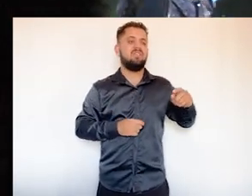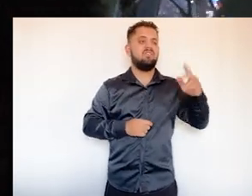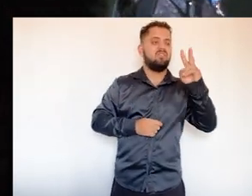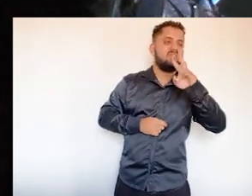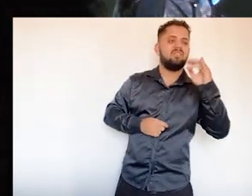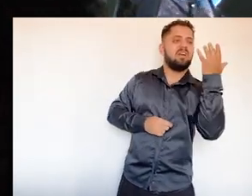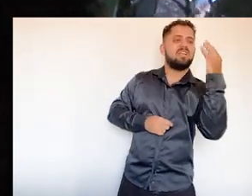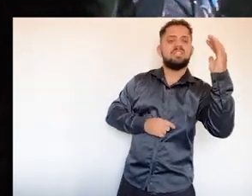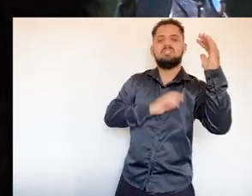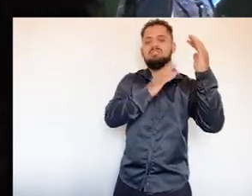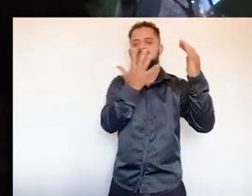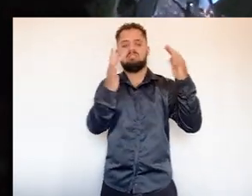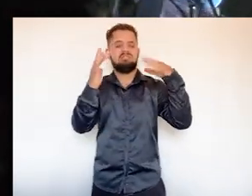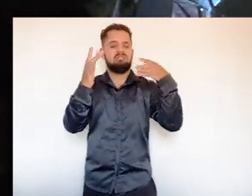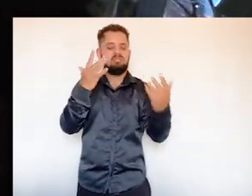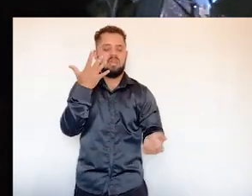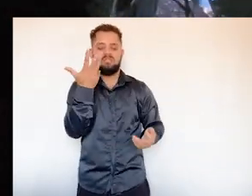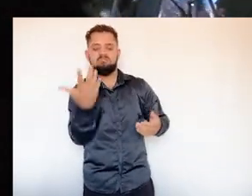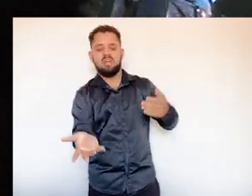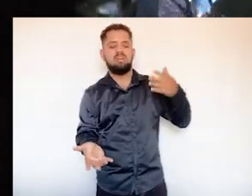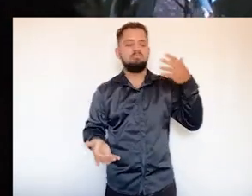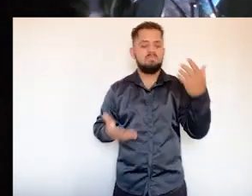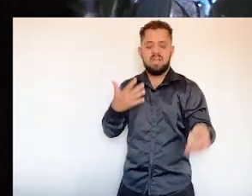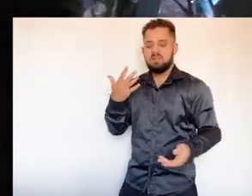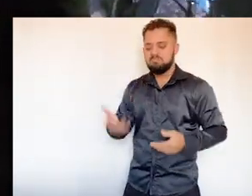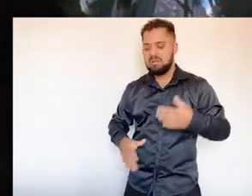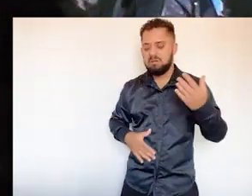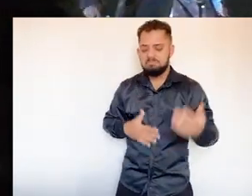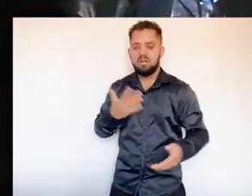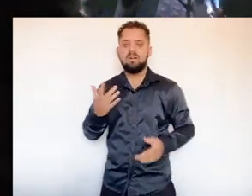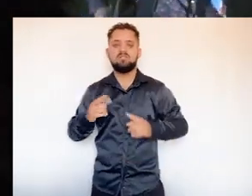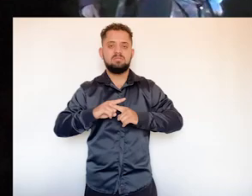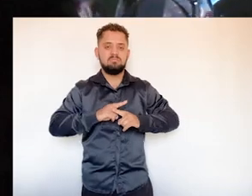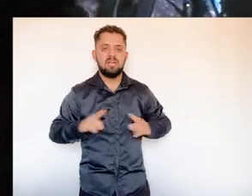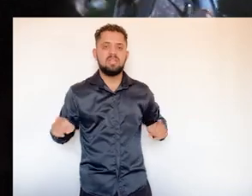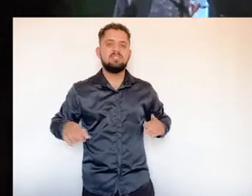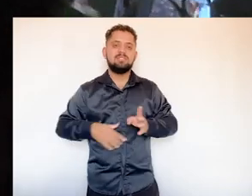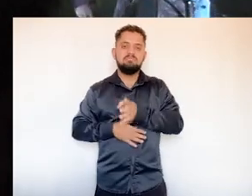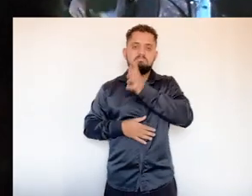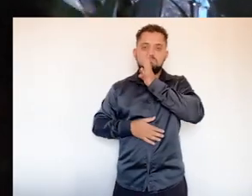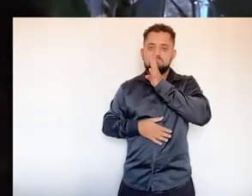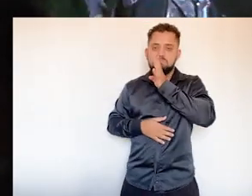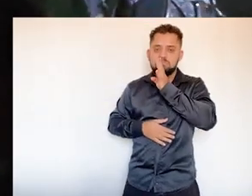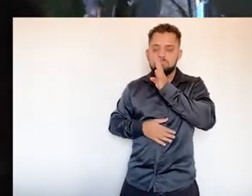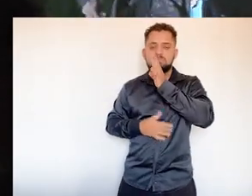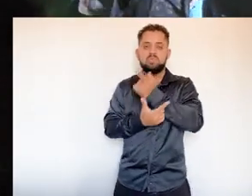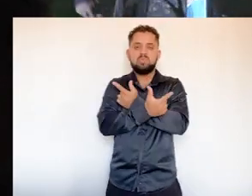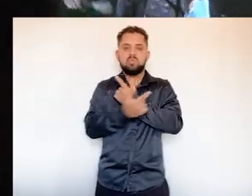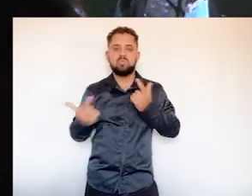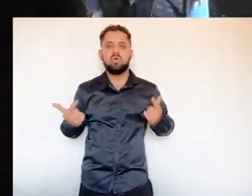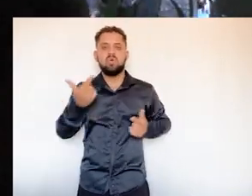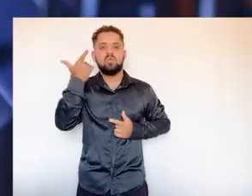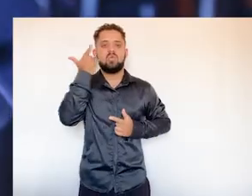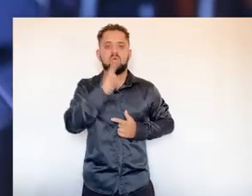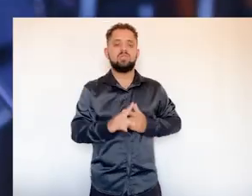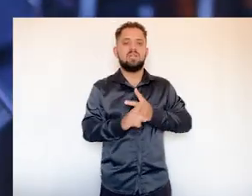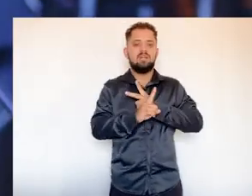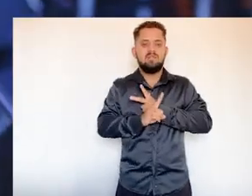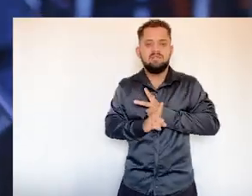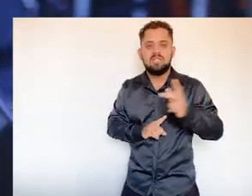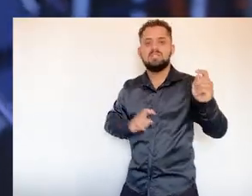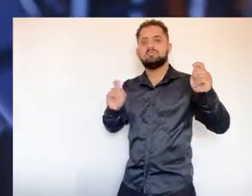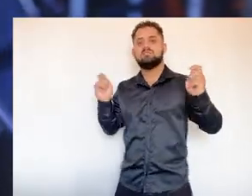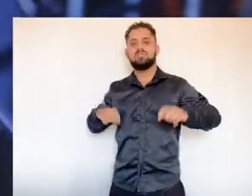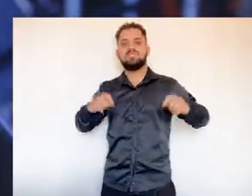vou renascer. Sou semente forte, com um pouco de sorte você também vê. Pode